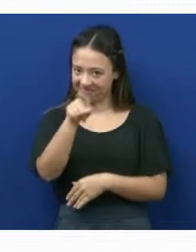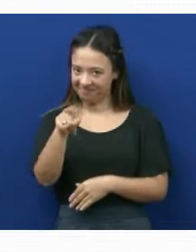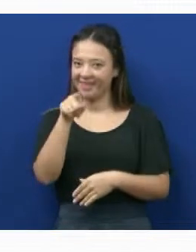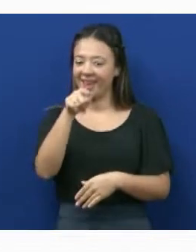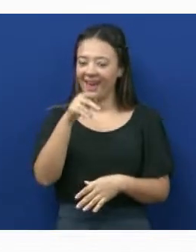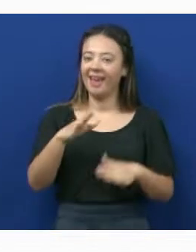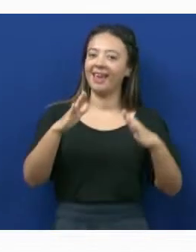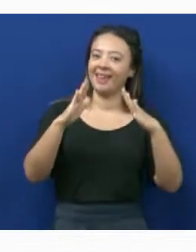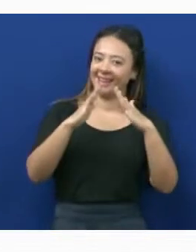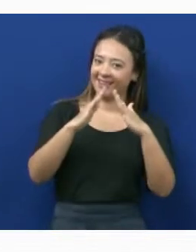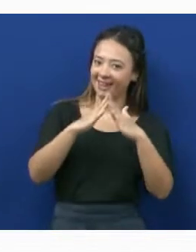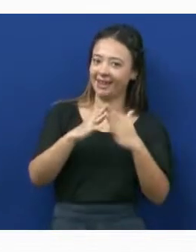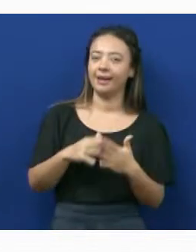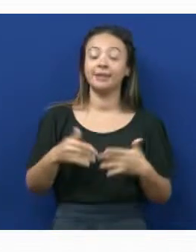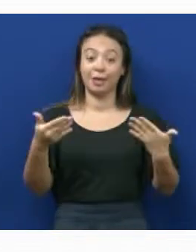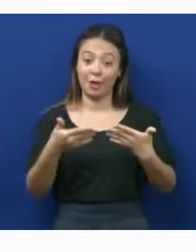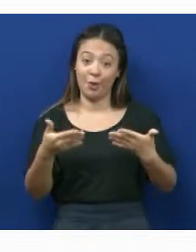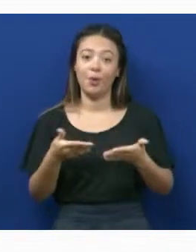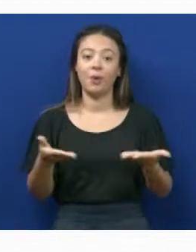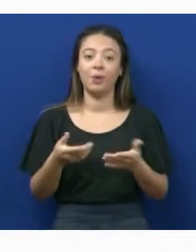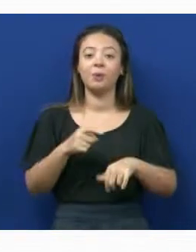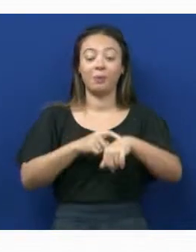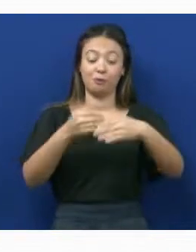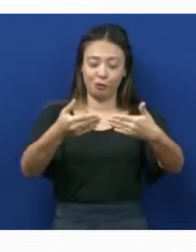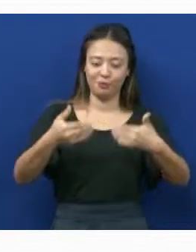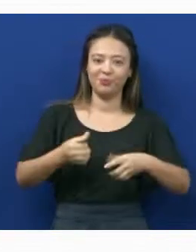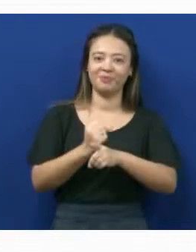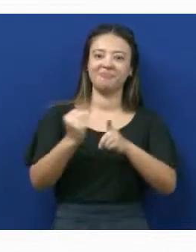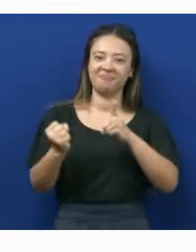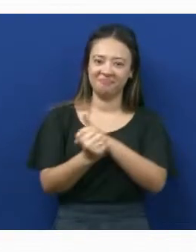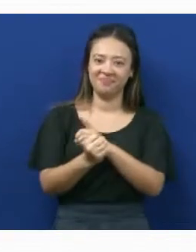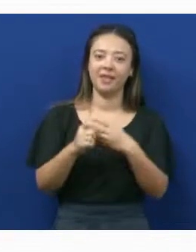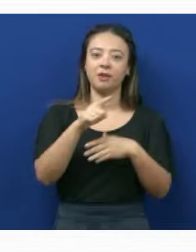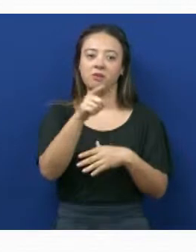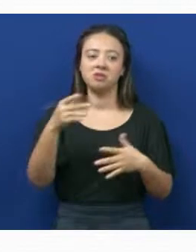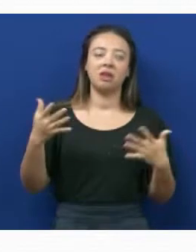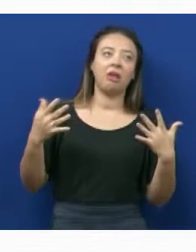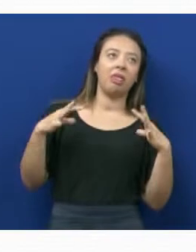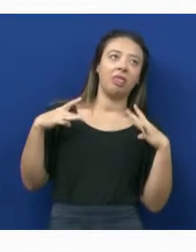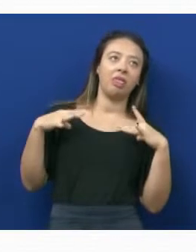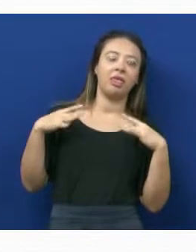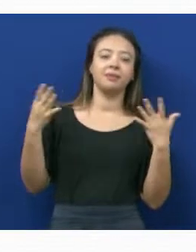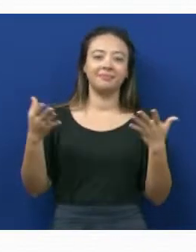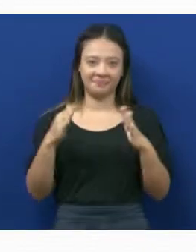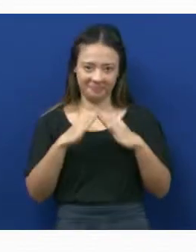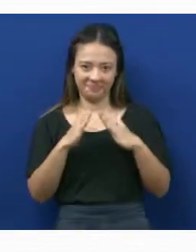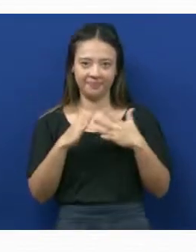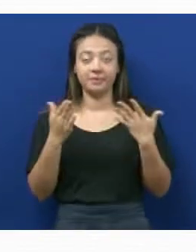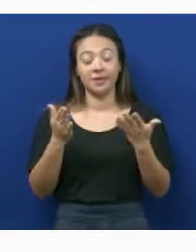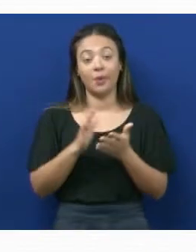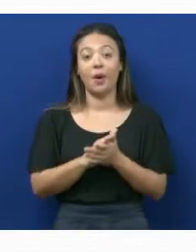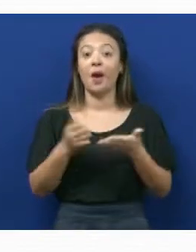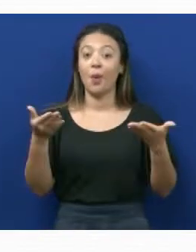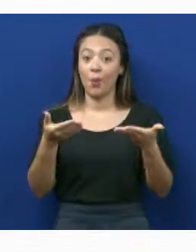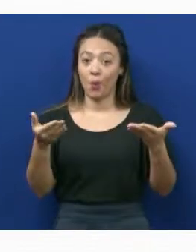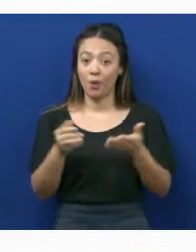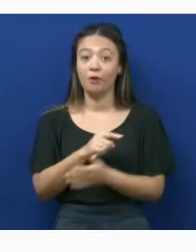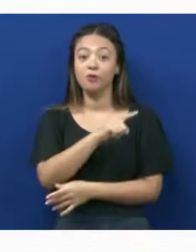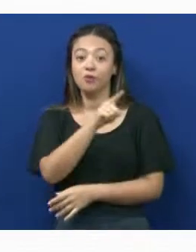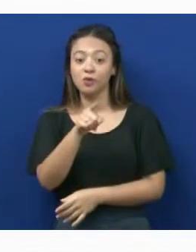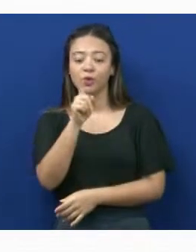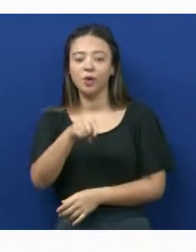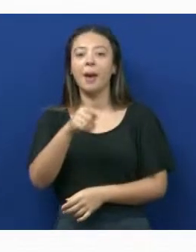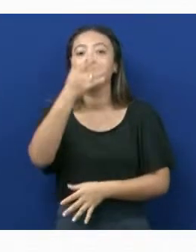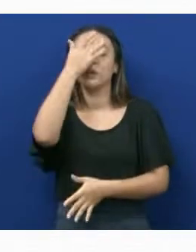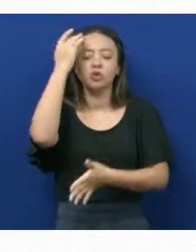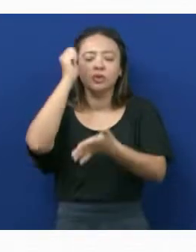está em casa, nesse momento de quarentena, nesse momento de ociosidade, você vai ser nada mais, nada menos do que o